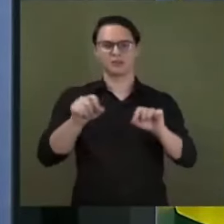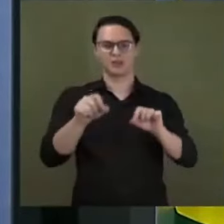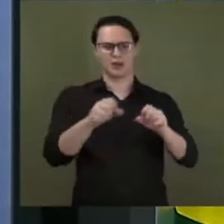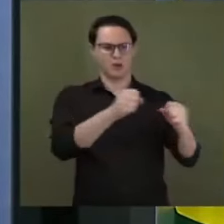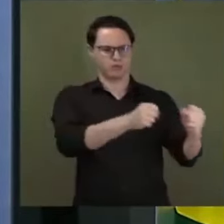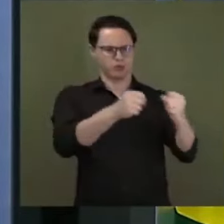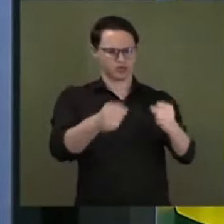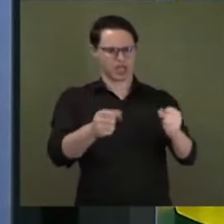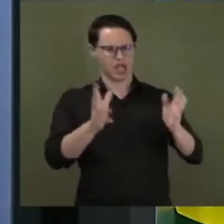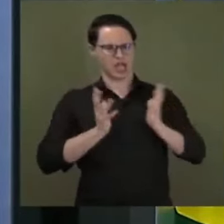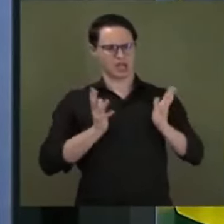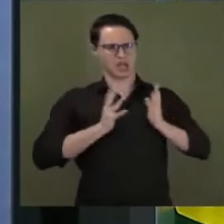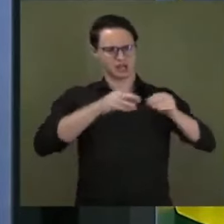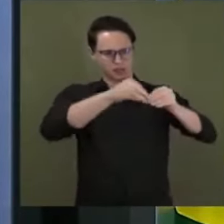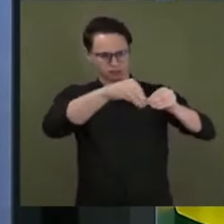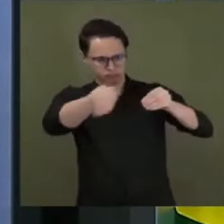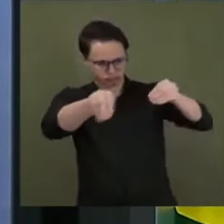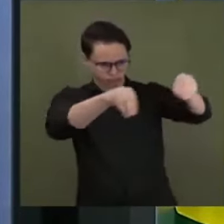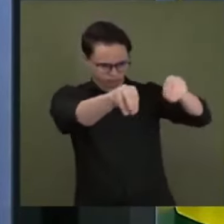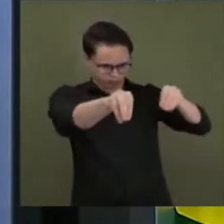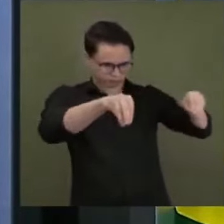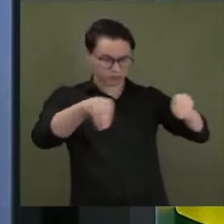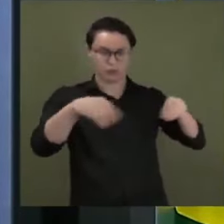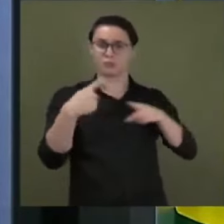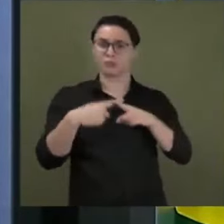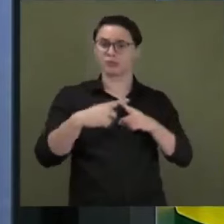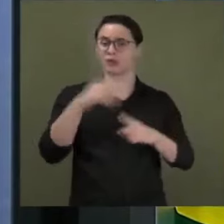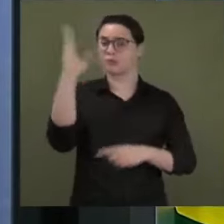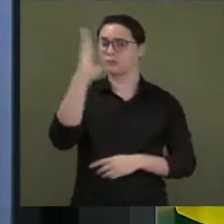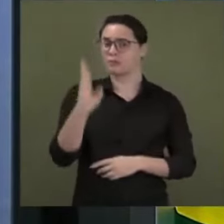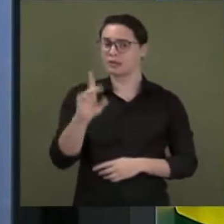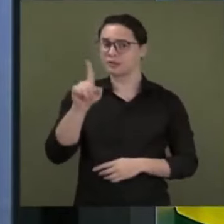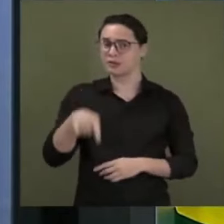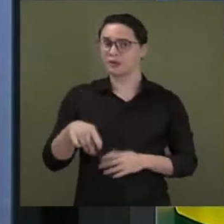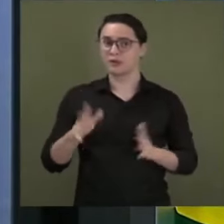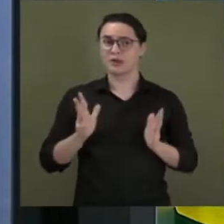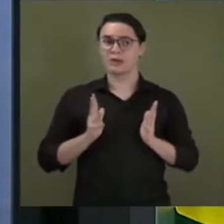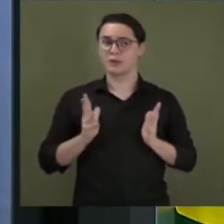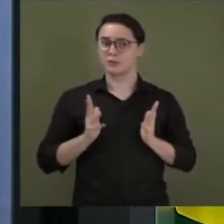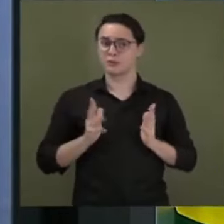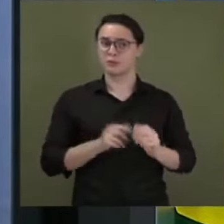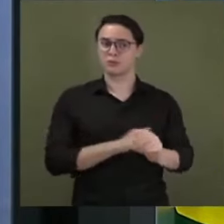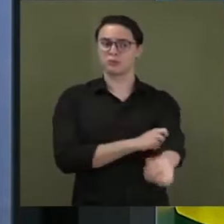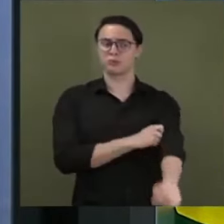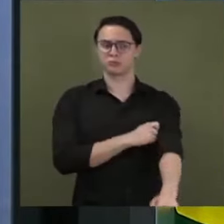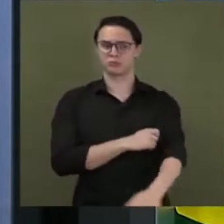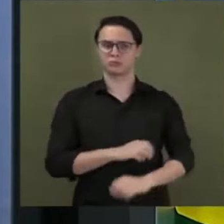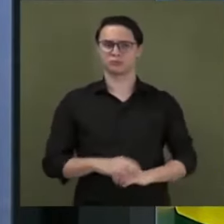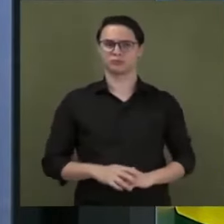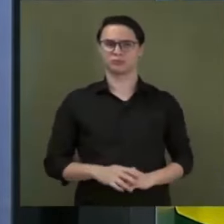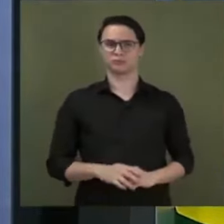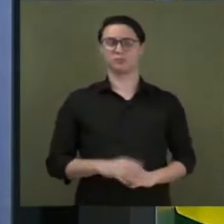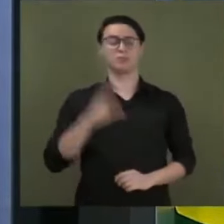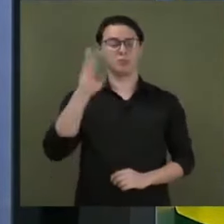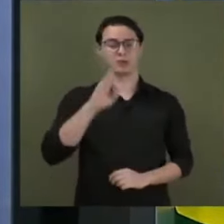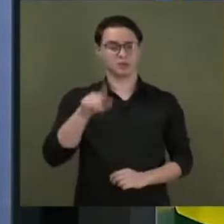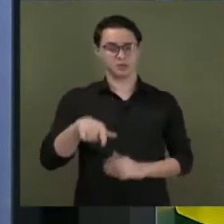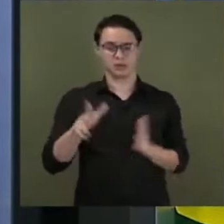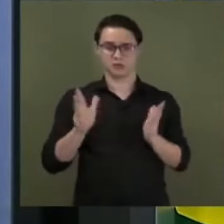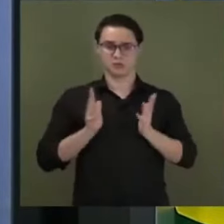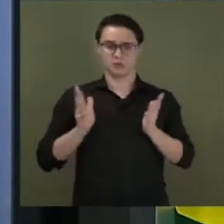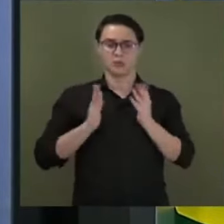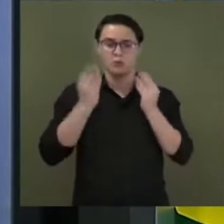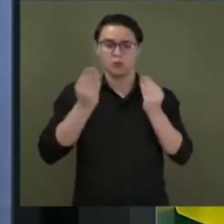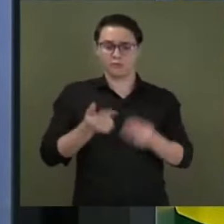renda a riqueza e a propriedade porque o Brasil é rico o Brasil é rico não há nenhuma razão para 20